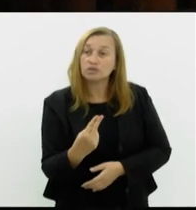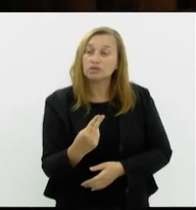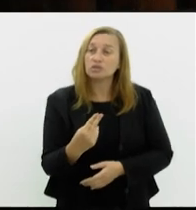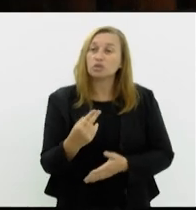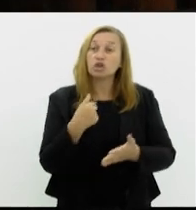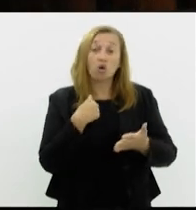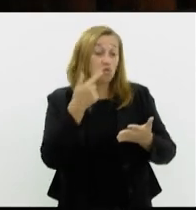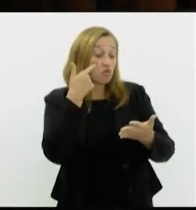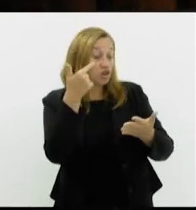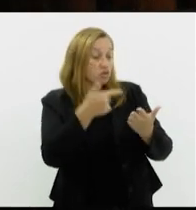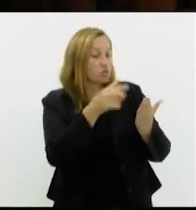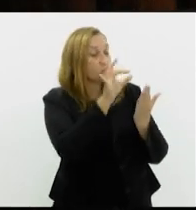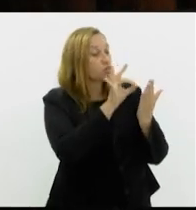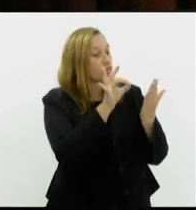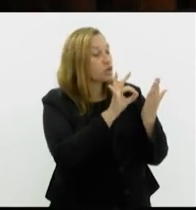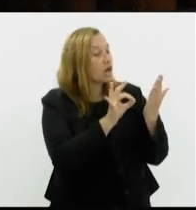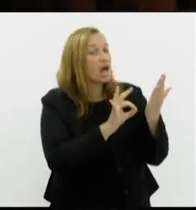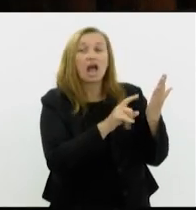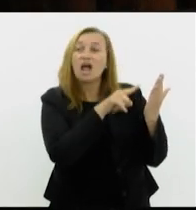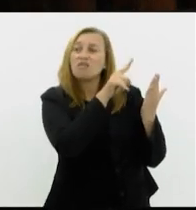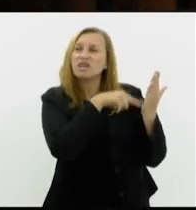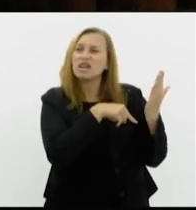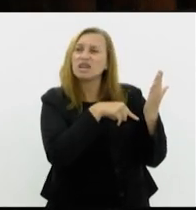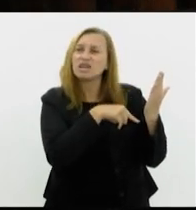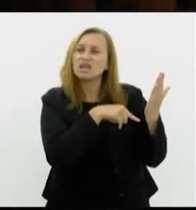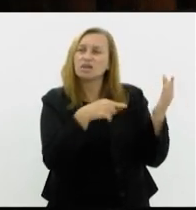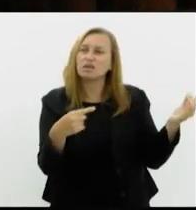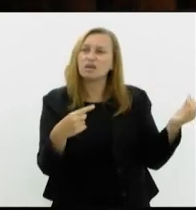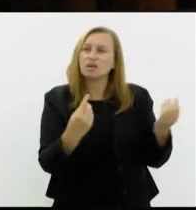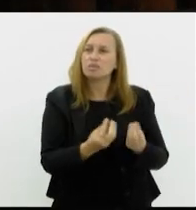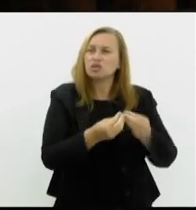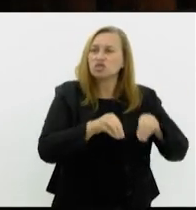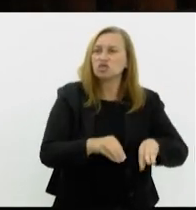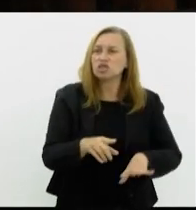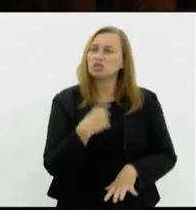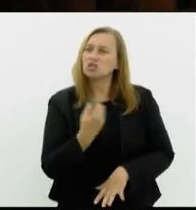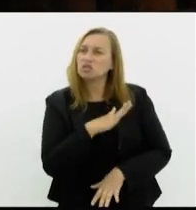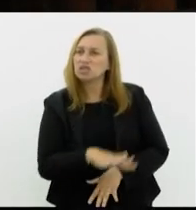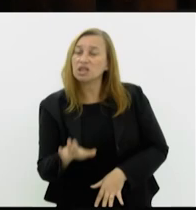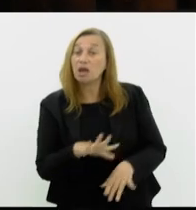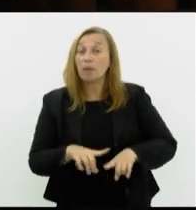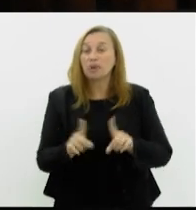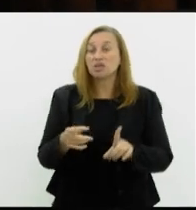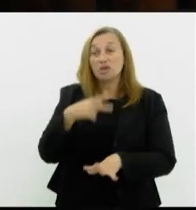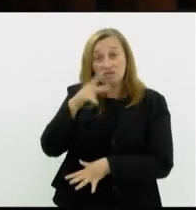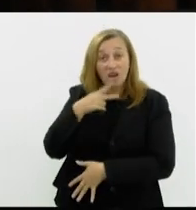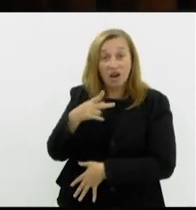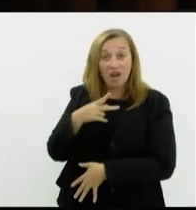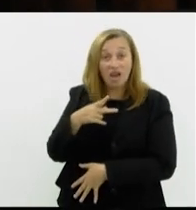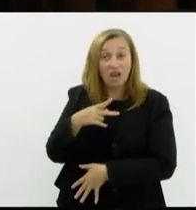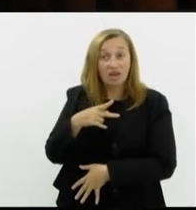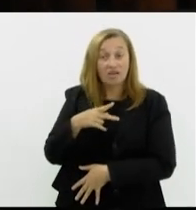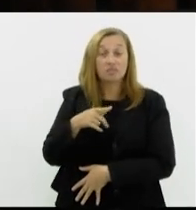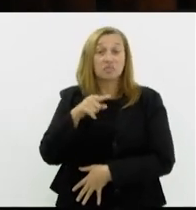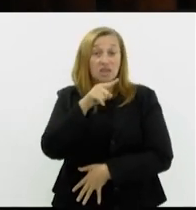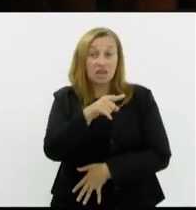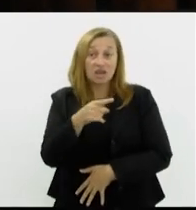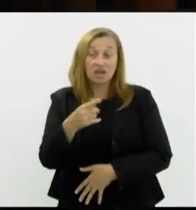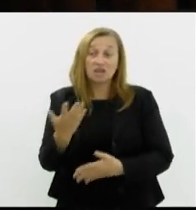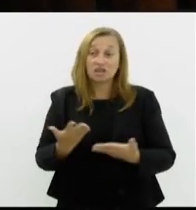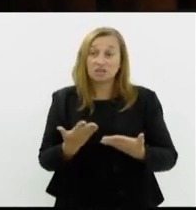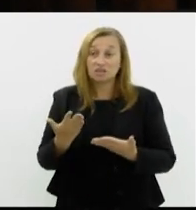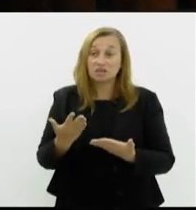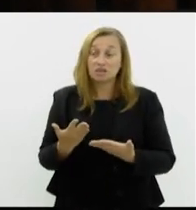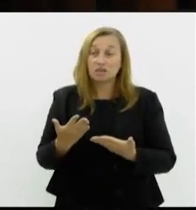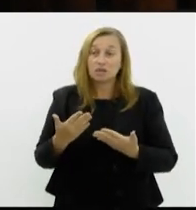está escrito aqui, que tanto afronta as nossas crianças. Mas eu ia dizer que, além de ter servido para